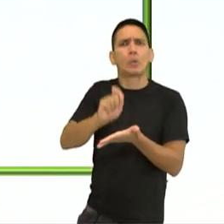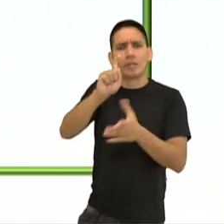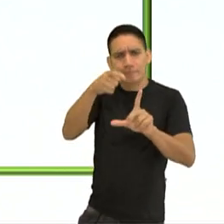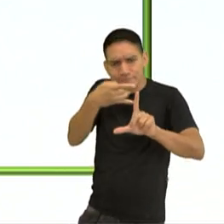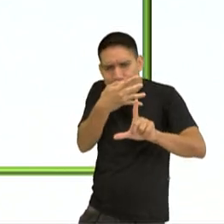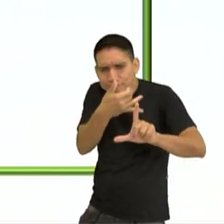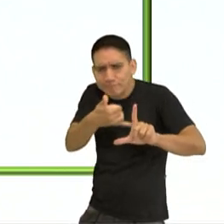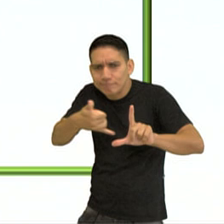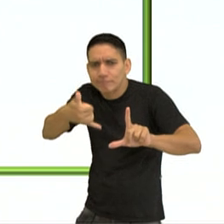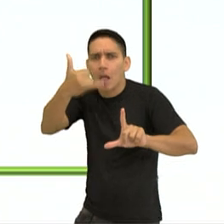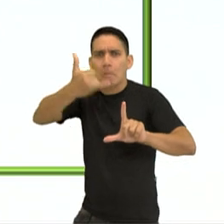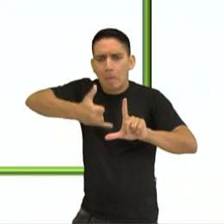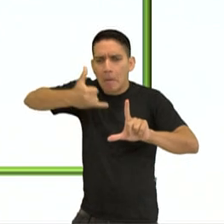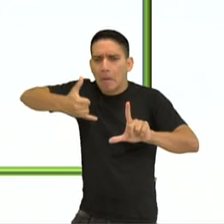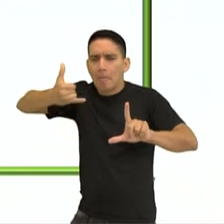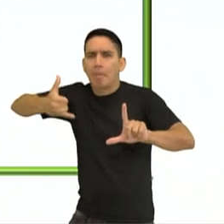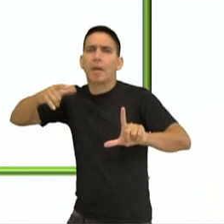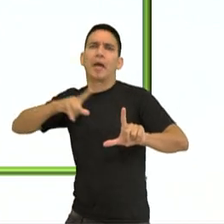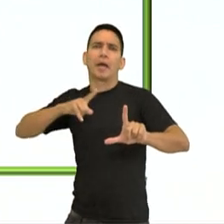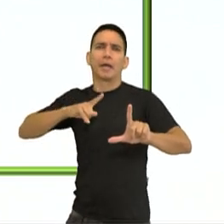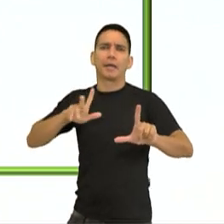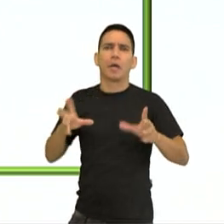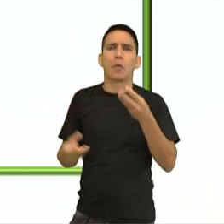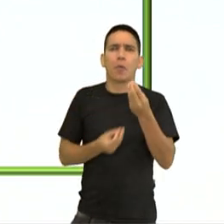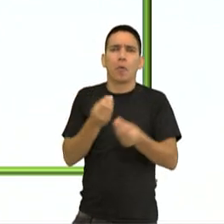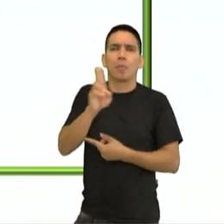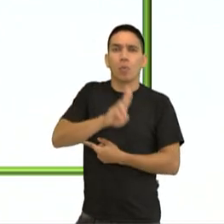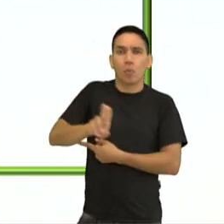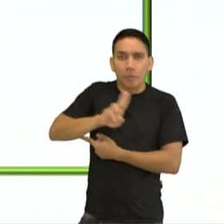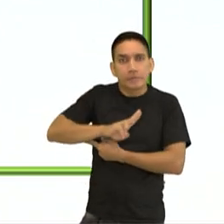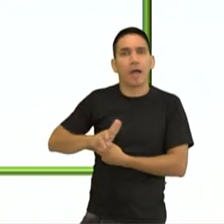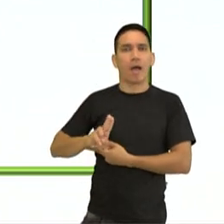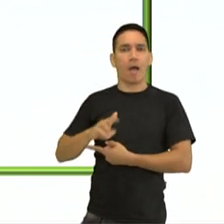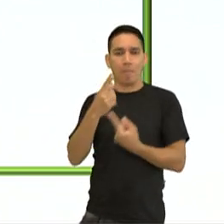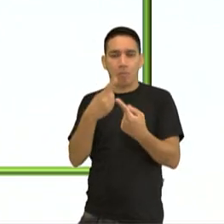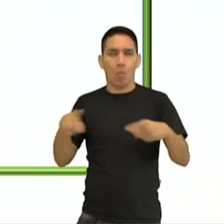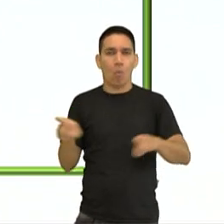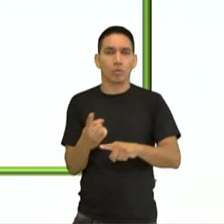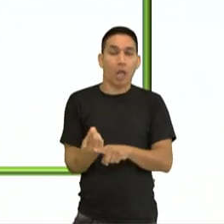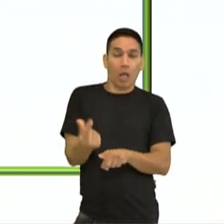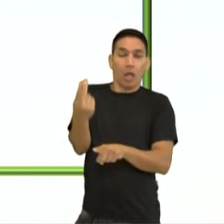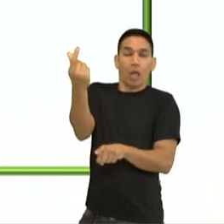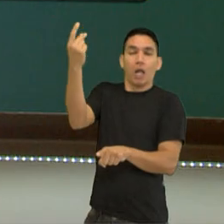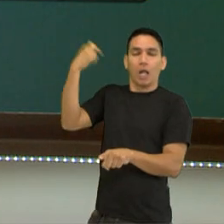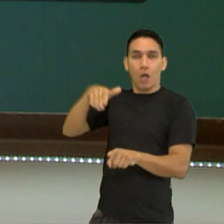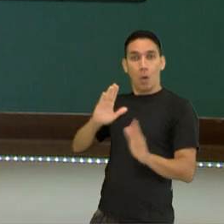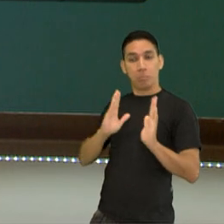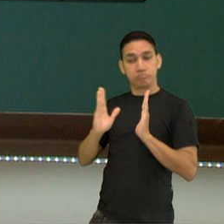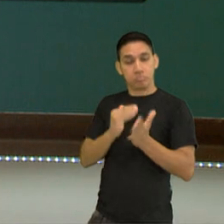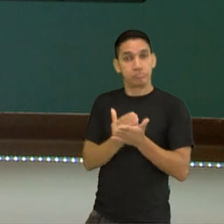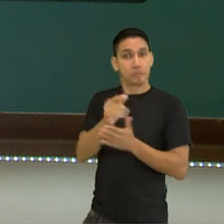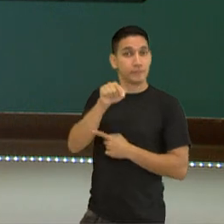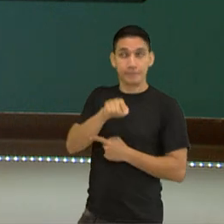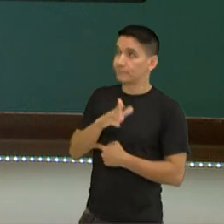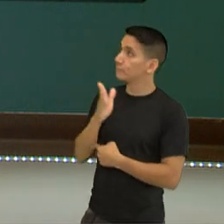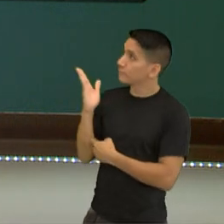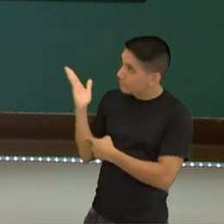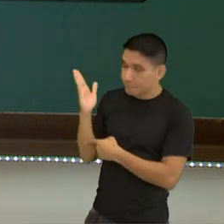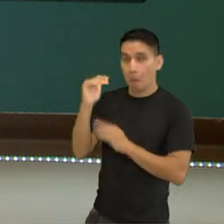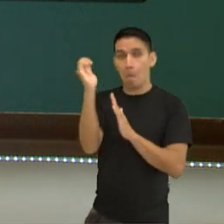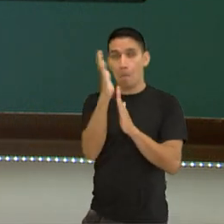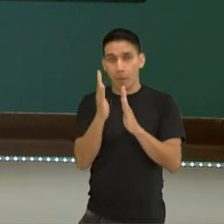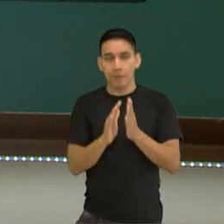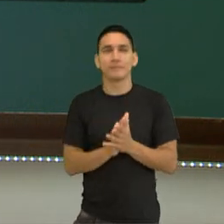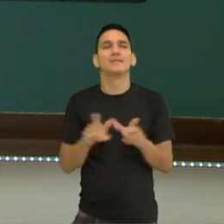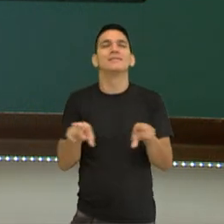base da música clássica, de tudo que a gente vê aí, que a gente tem hoje, começa lá nesse período barroco, né? Características